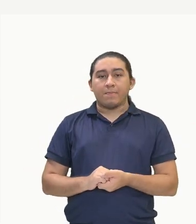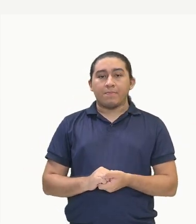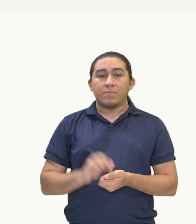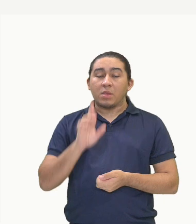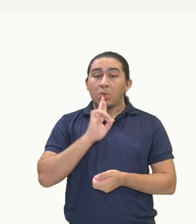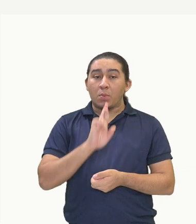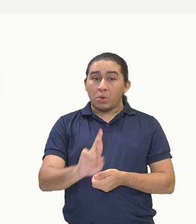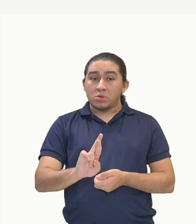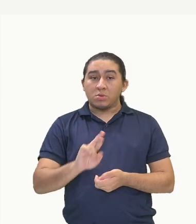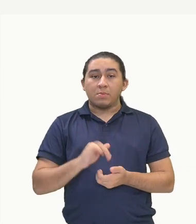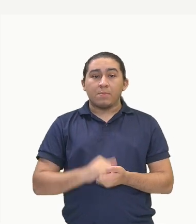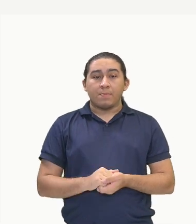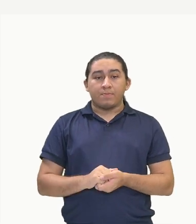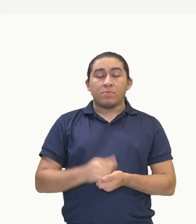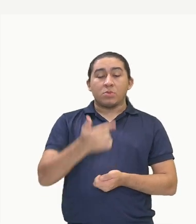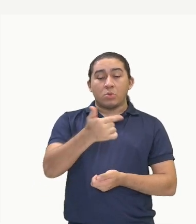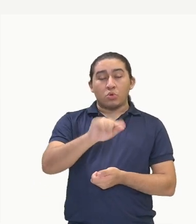Resultado,